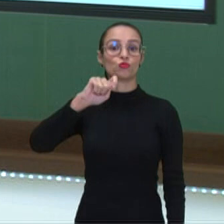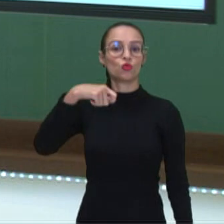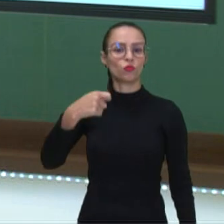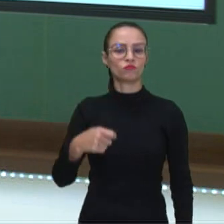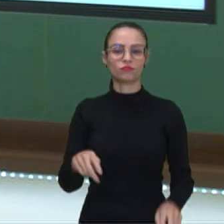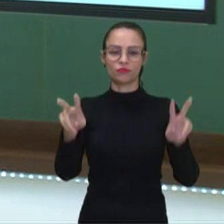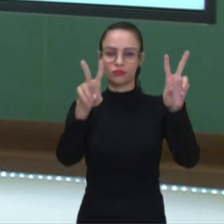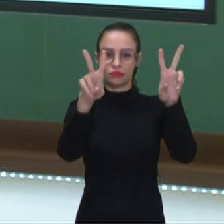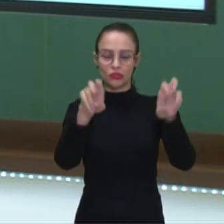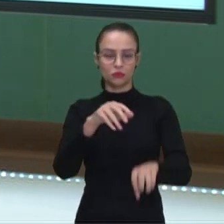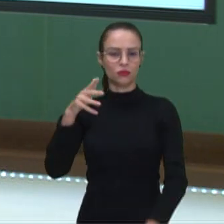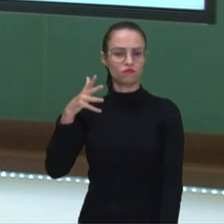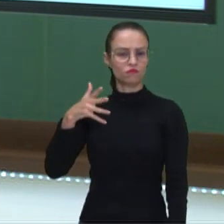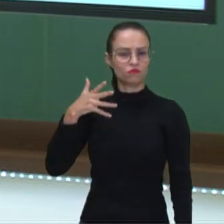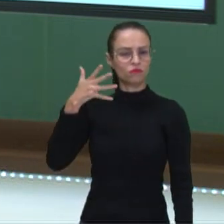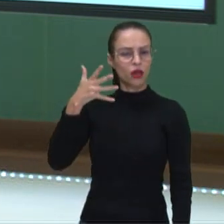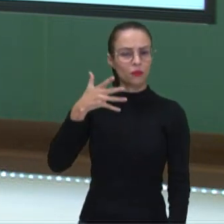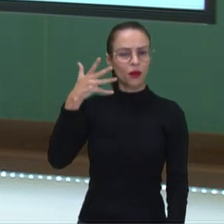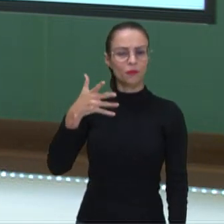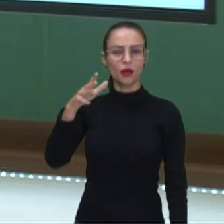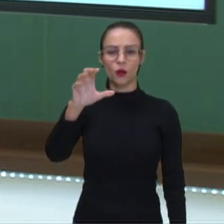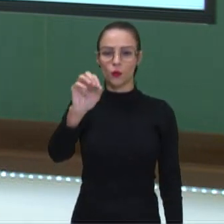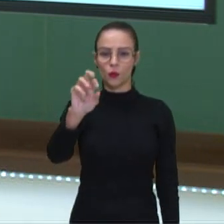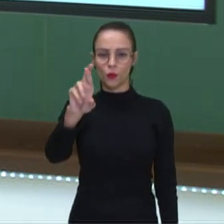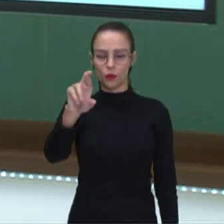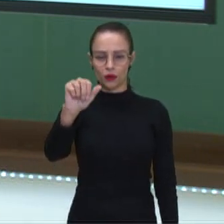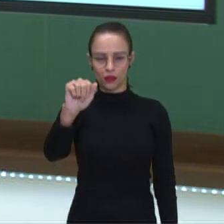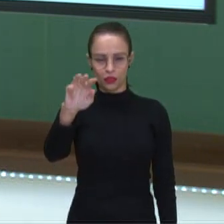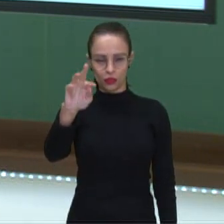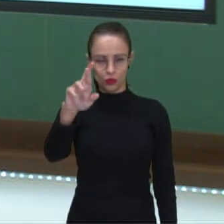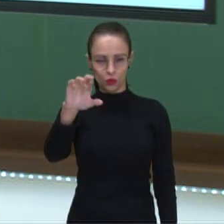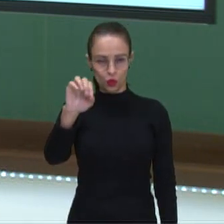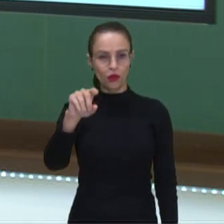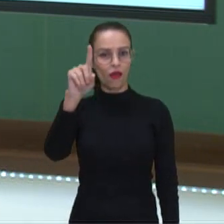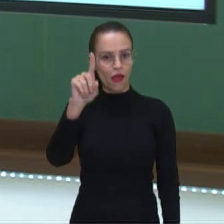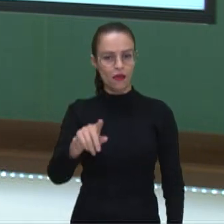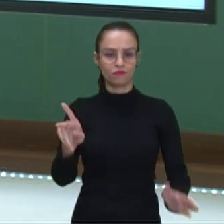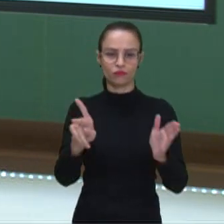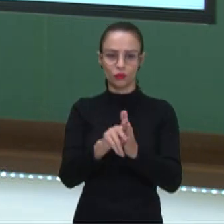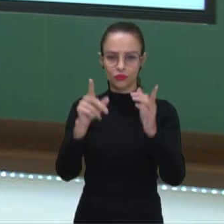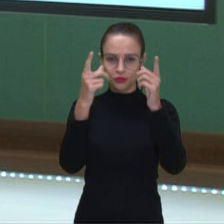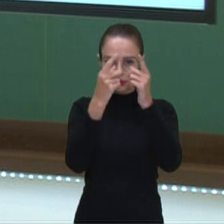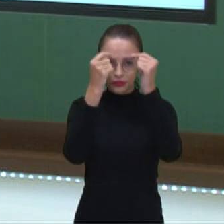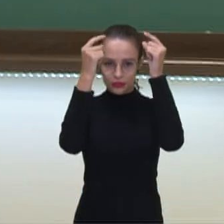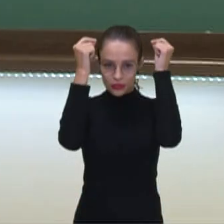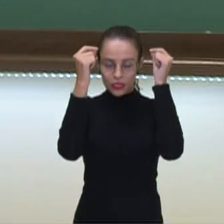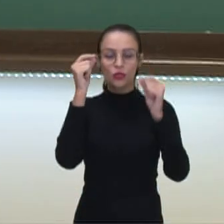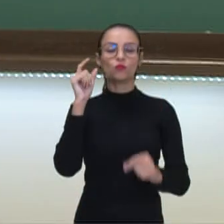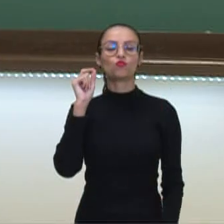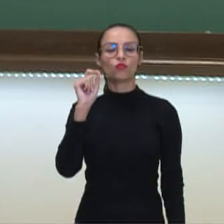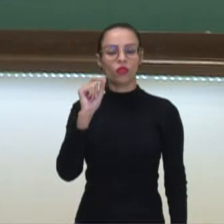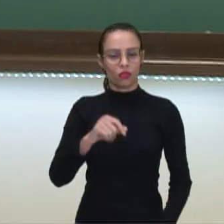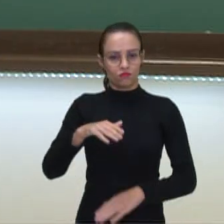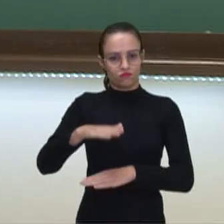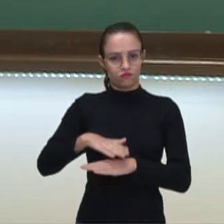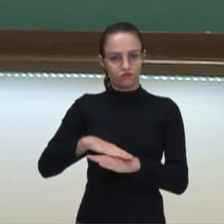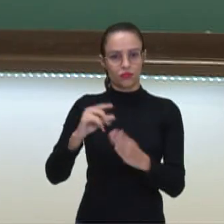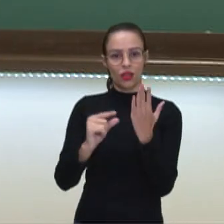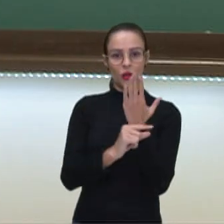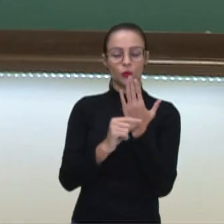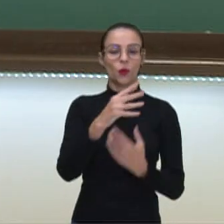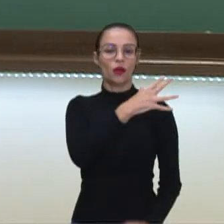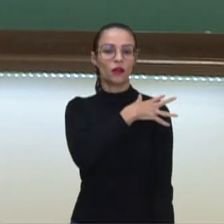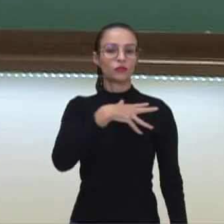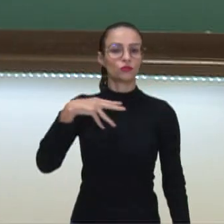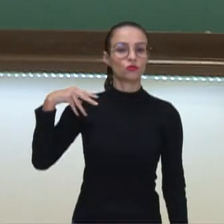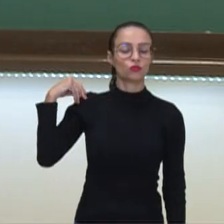uma obra grega escrita por Aristóteles há mais de 2000 anos, né? O primeiro treino, né, os primeiros registros